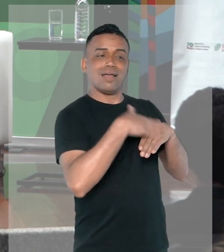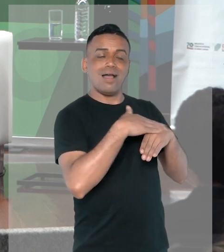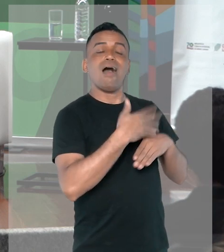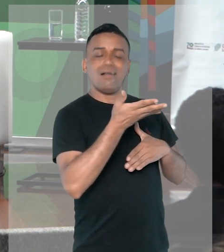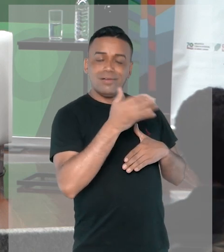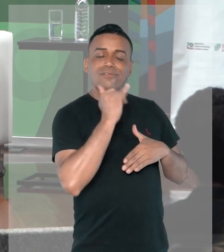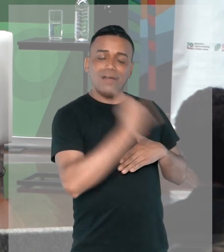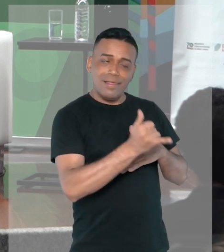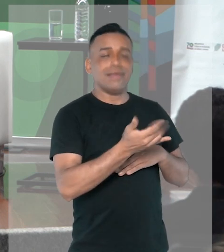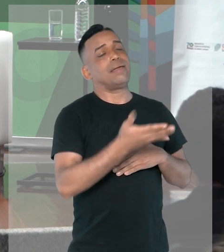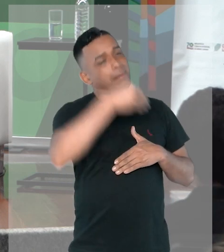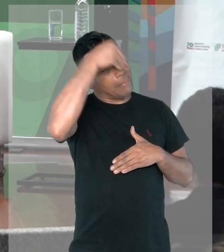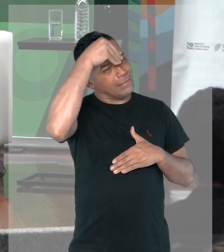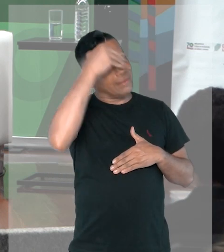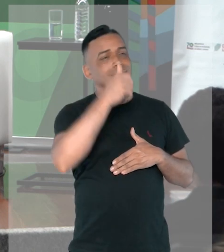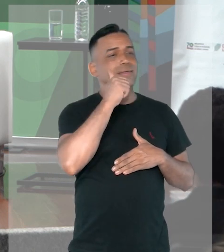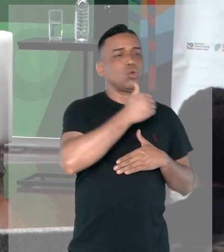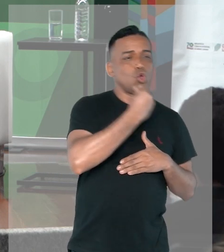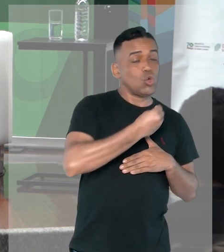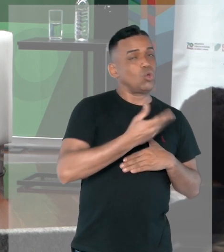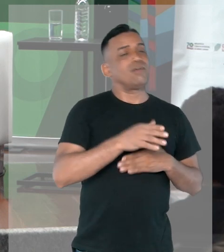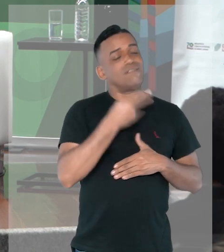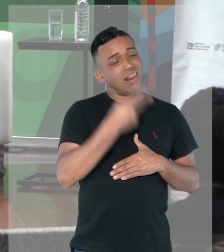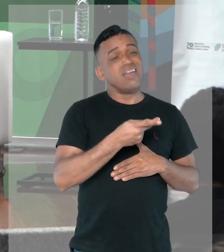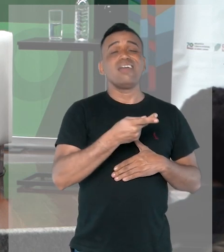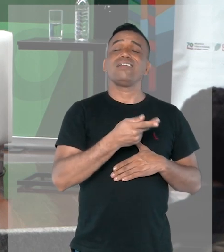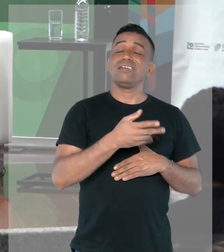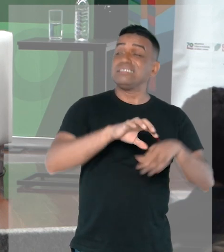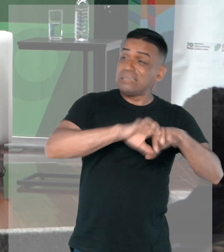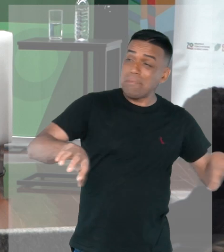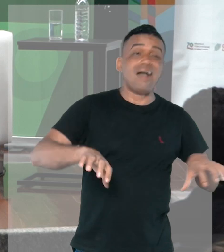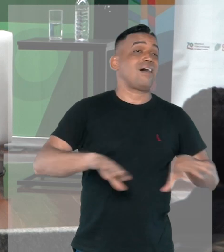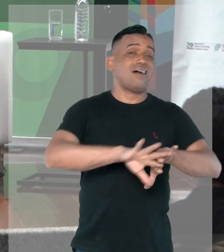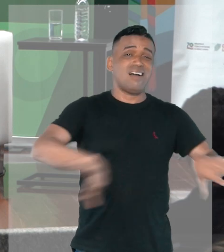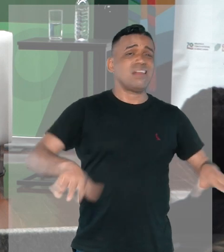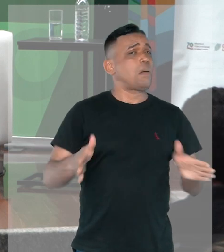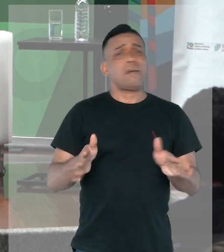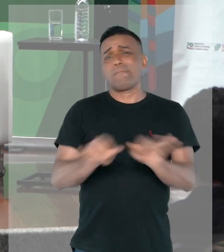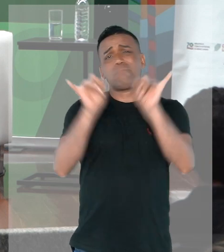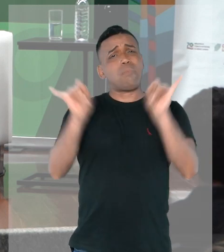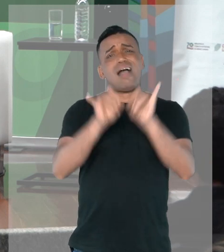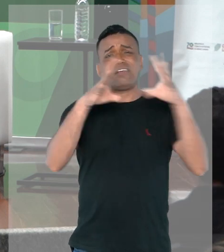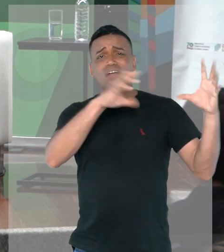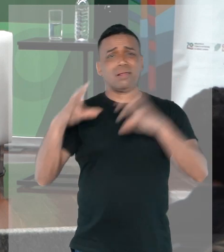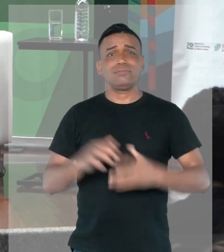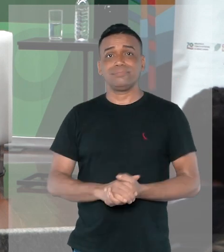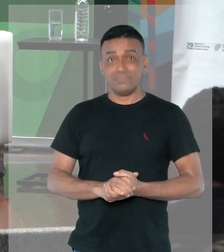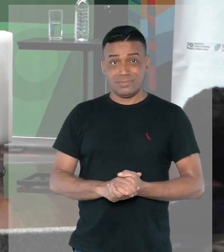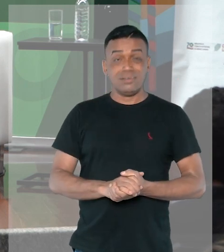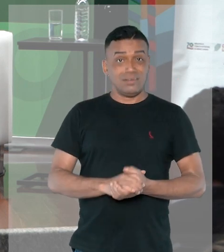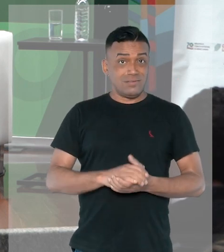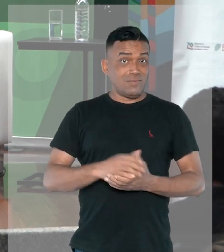eu falei para você, ele não servia para você. Separa logo, minha filha. Que bobagem ficar brigando. E para você a mesma coisa. Foi casar